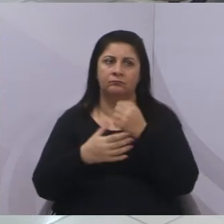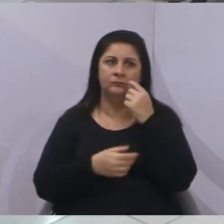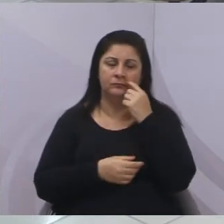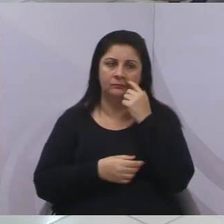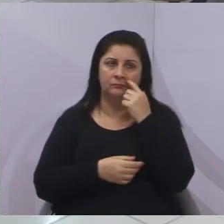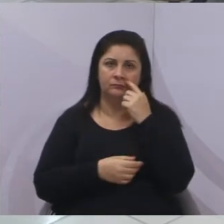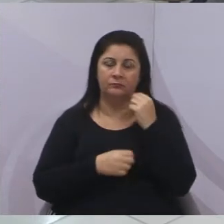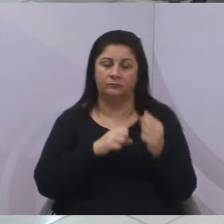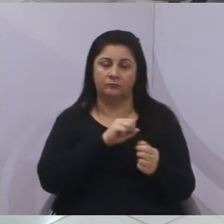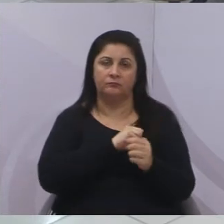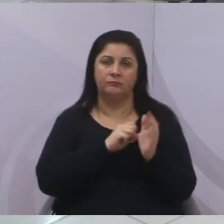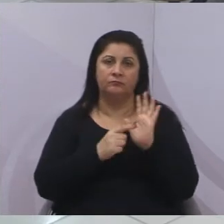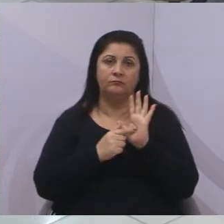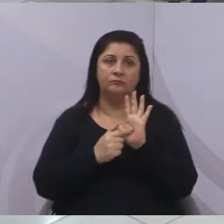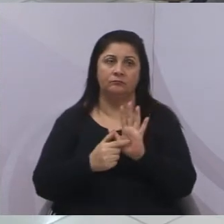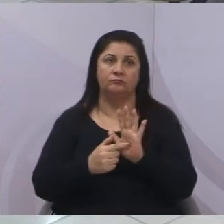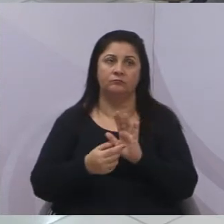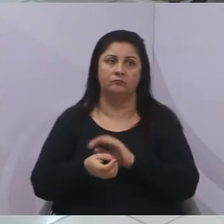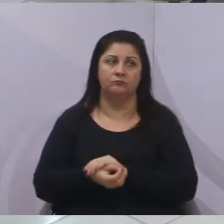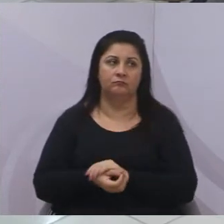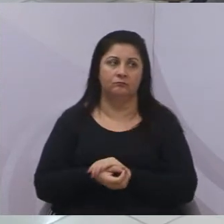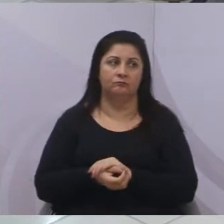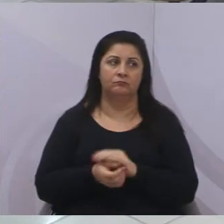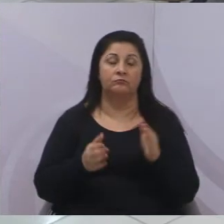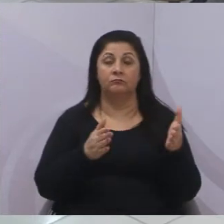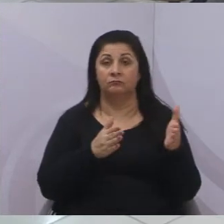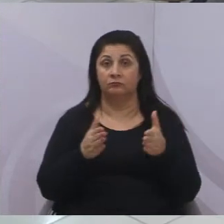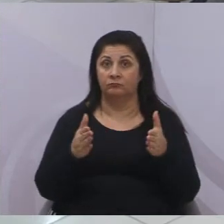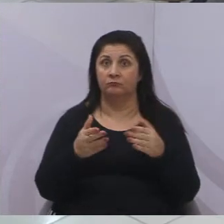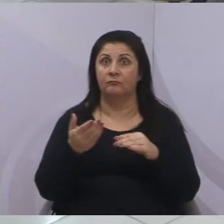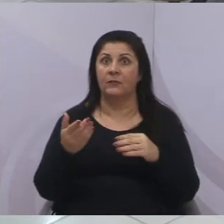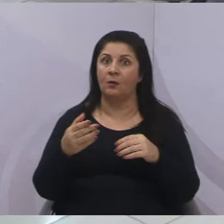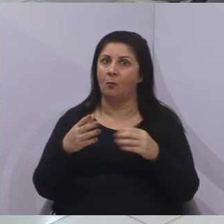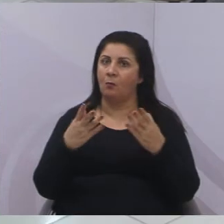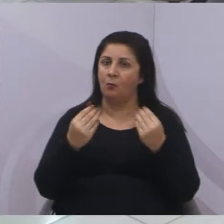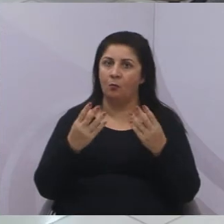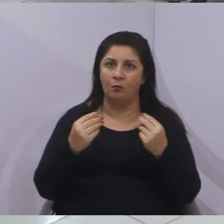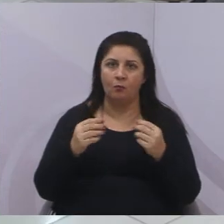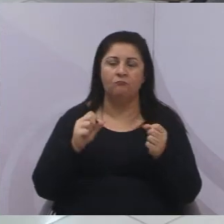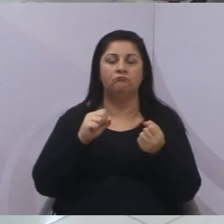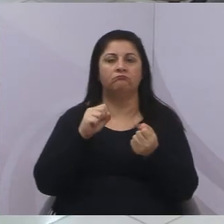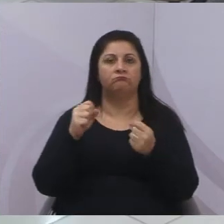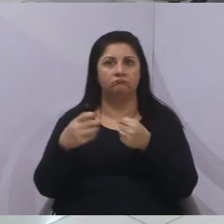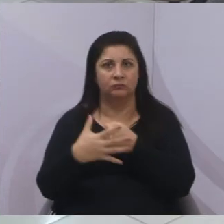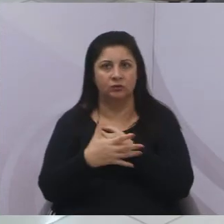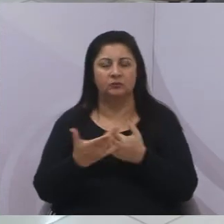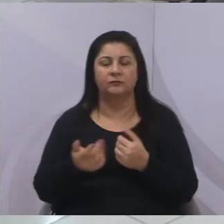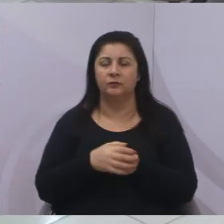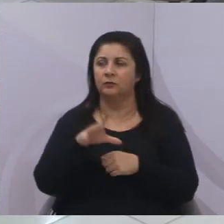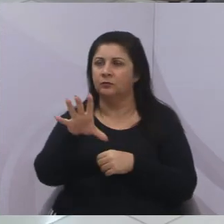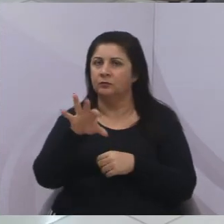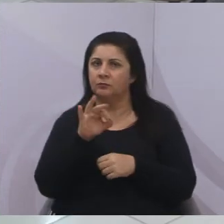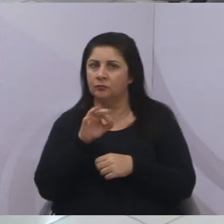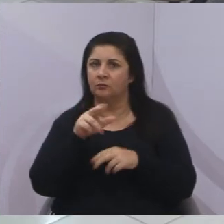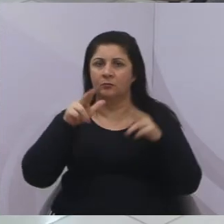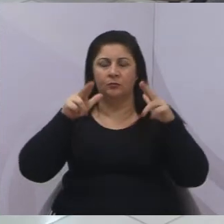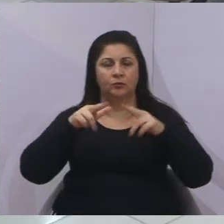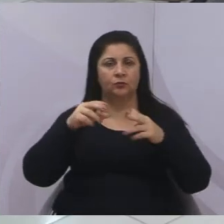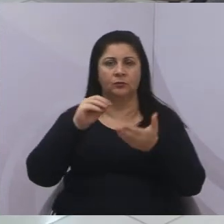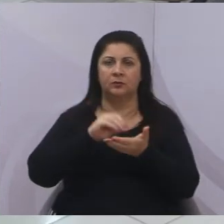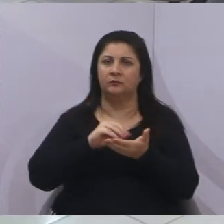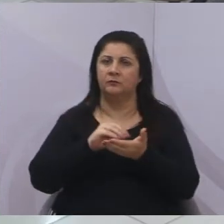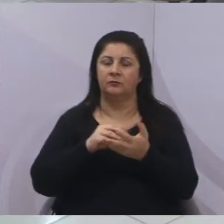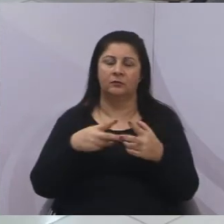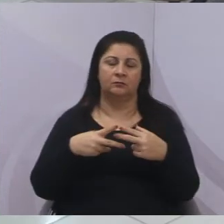aqui, é o período que estava no auge mesmo. Então, as escolhas foram para que não faltasse nada para